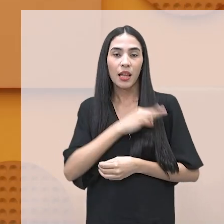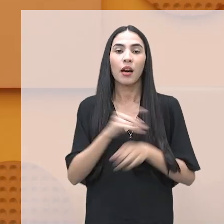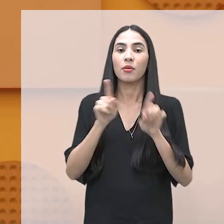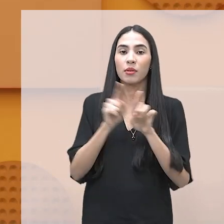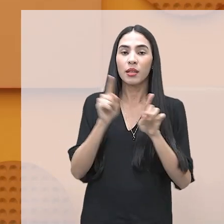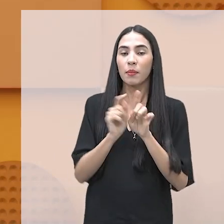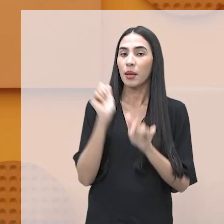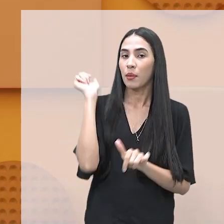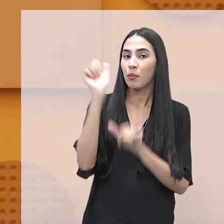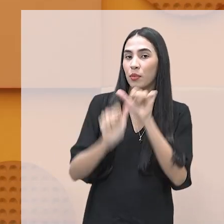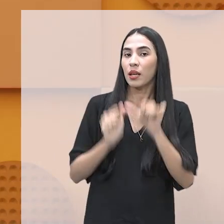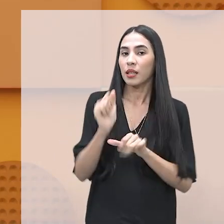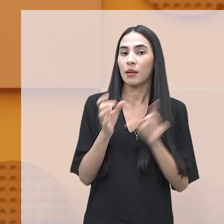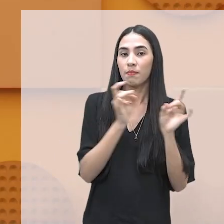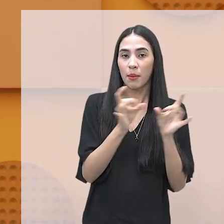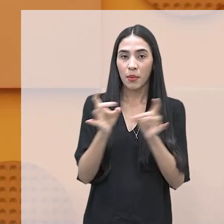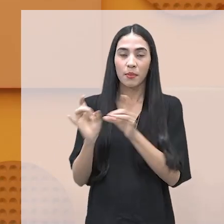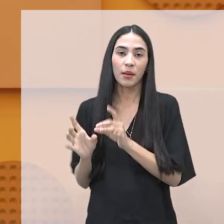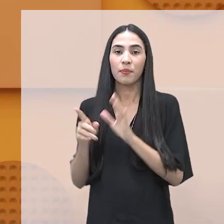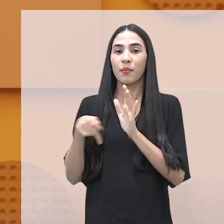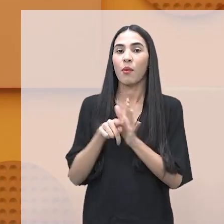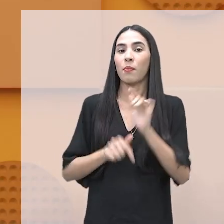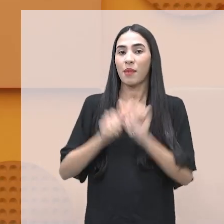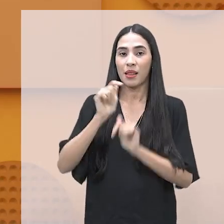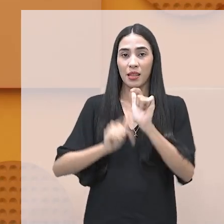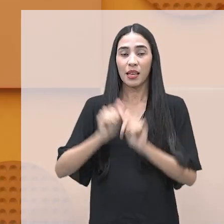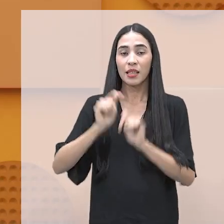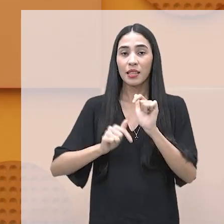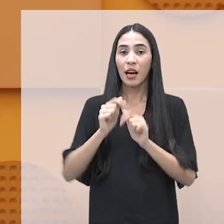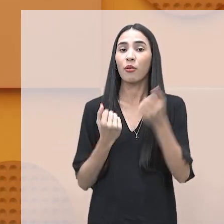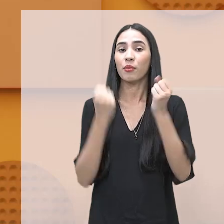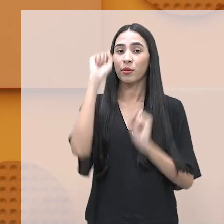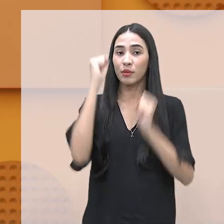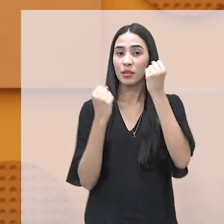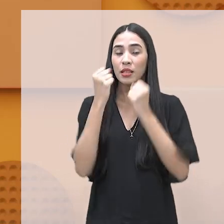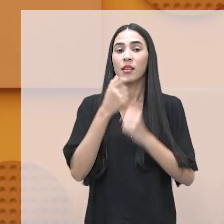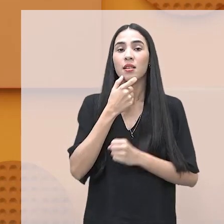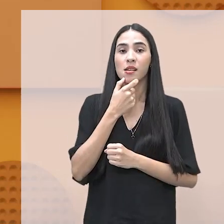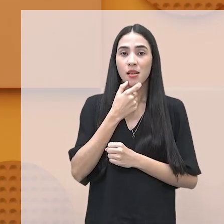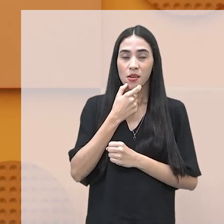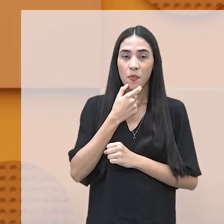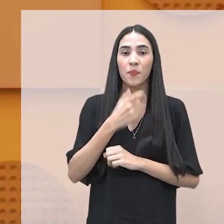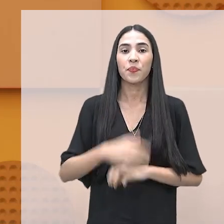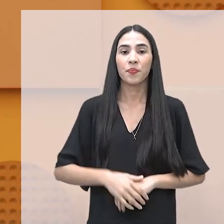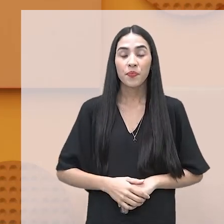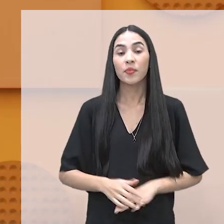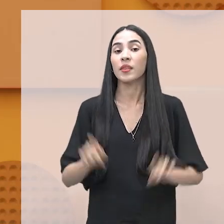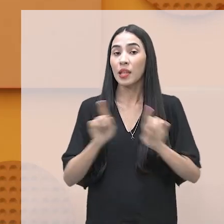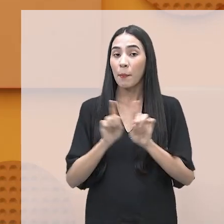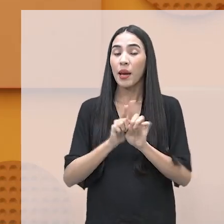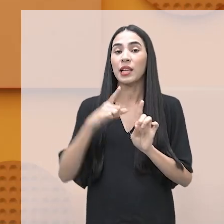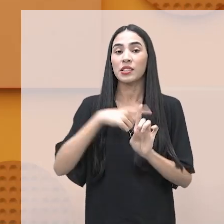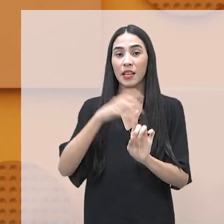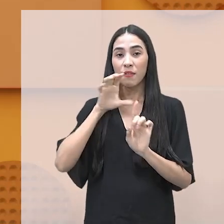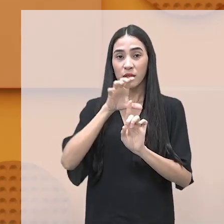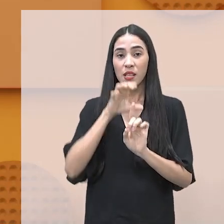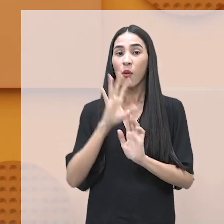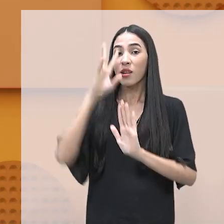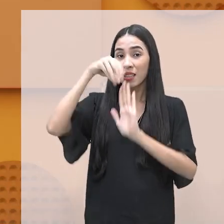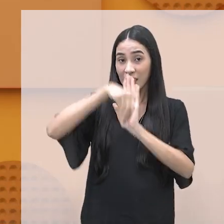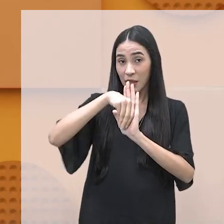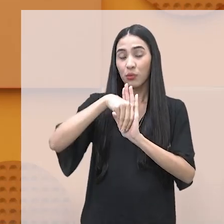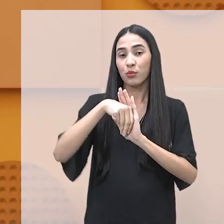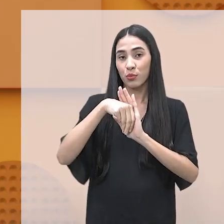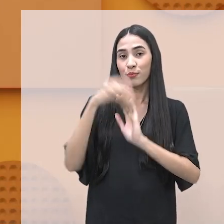virariam mercado consumidor dos produtos industrializados ingleses. Também havia uma pressão interna, galera,